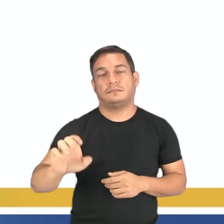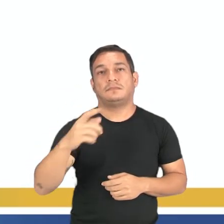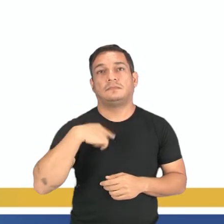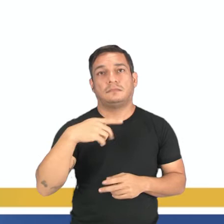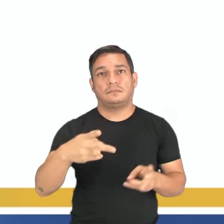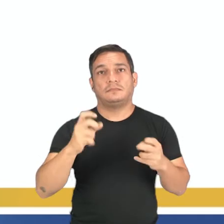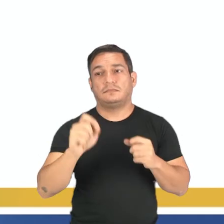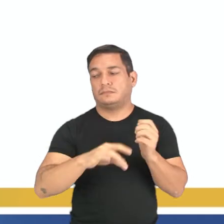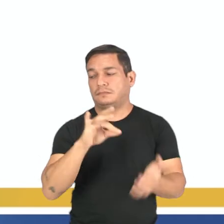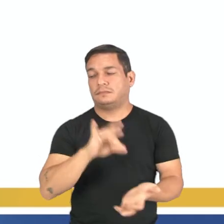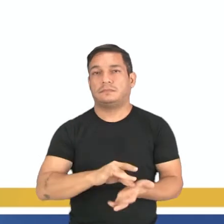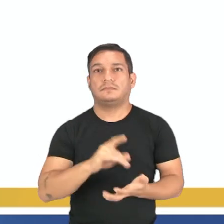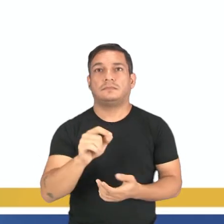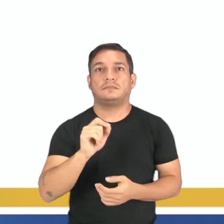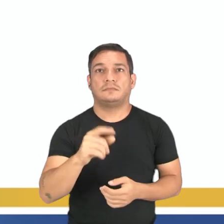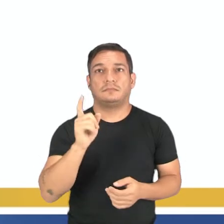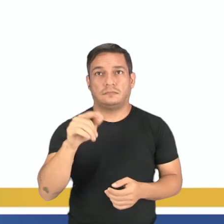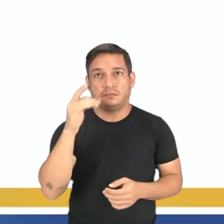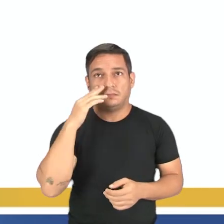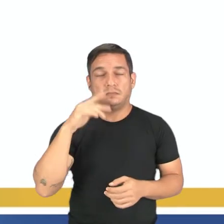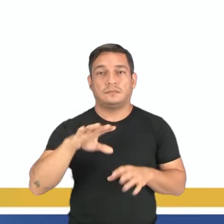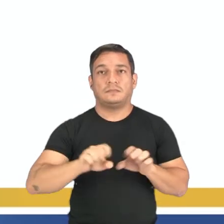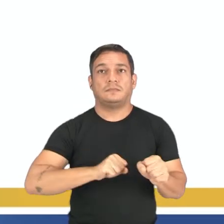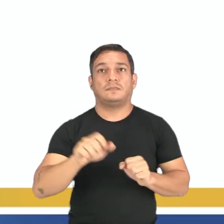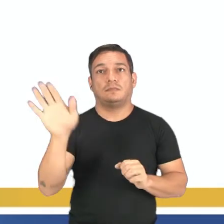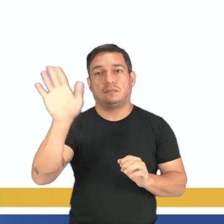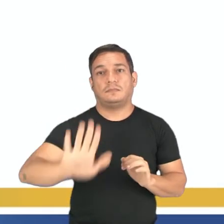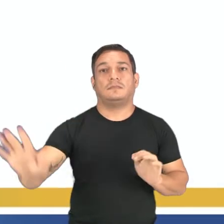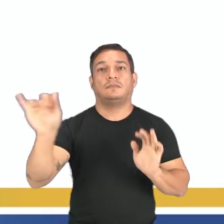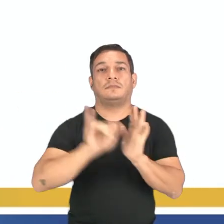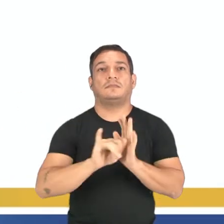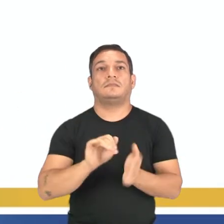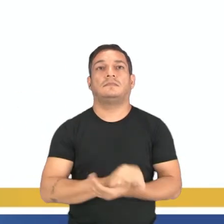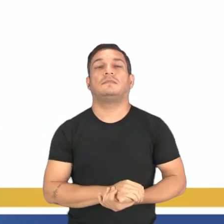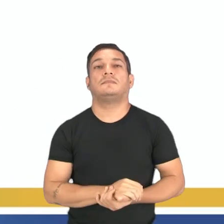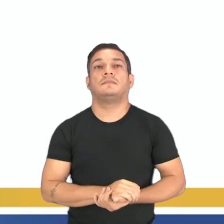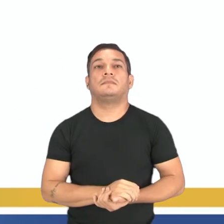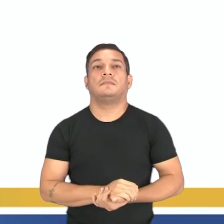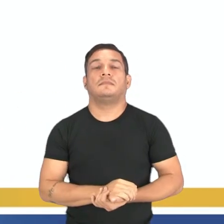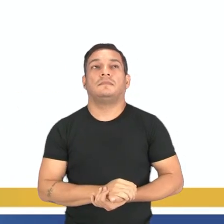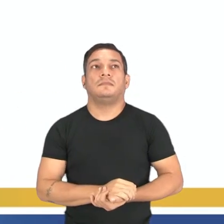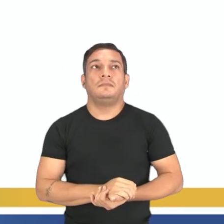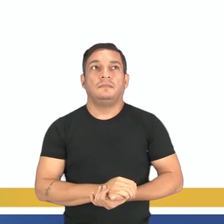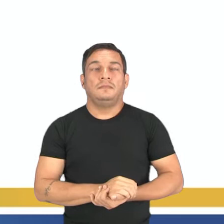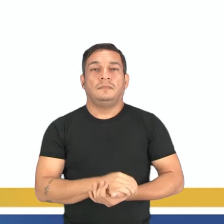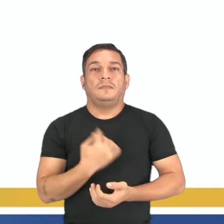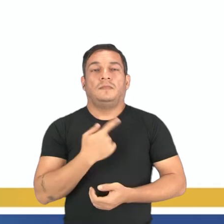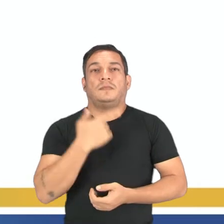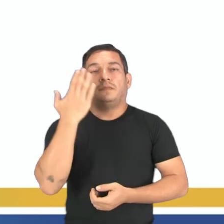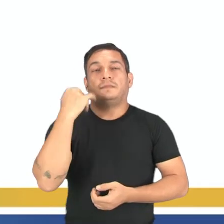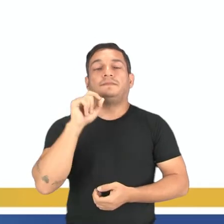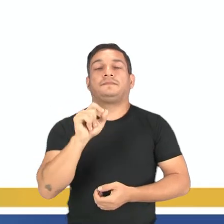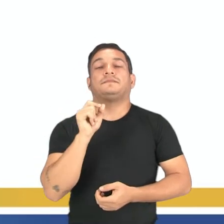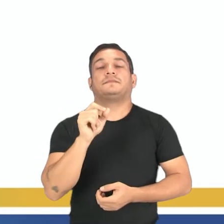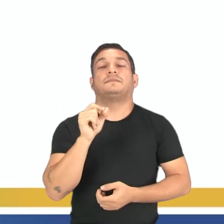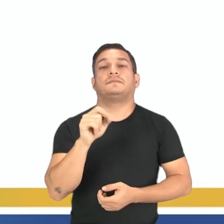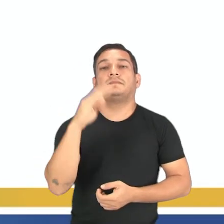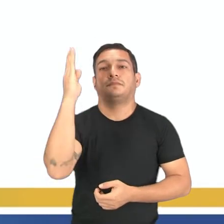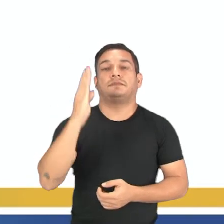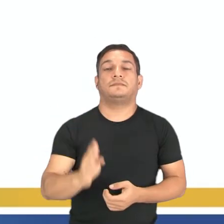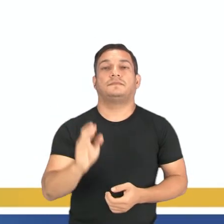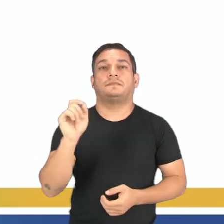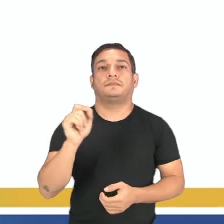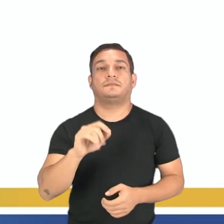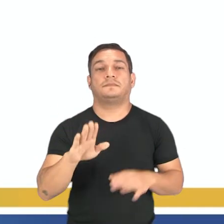e identifique a verdadeira sobre a formação da identidade nacional. Então, nós sabemos, né, gente, que no